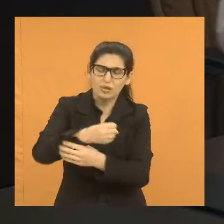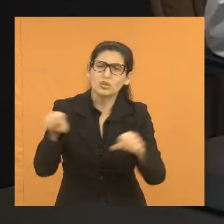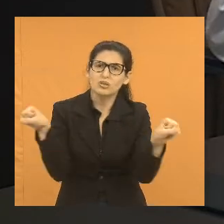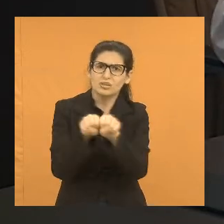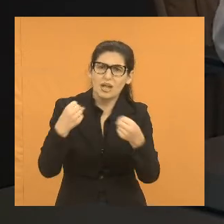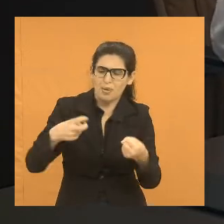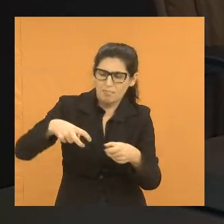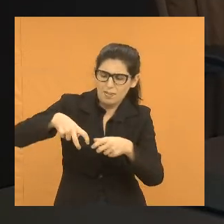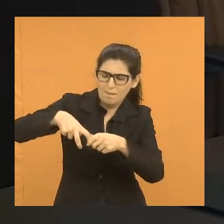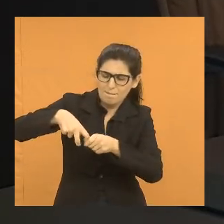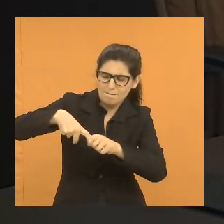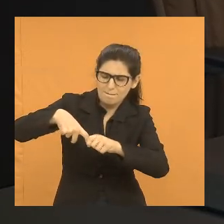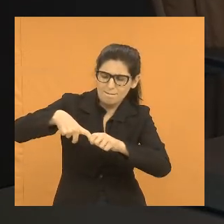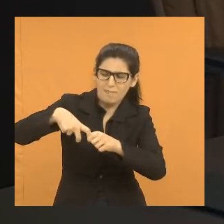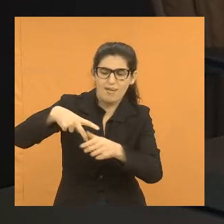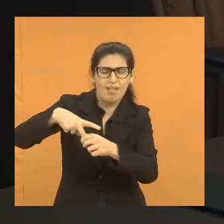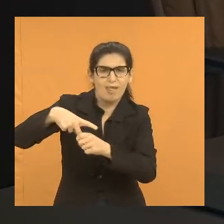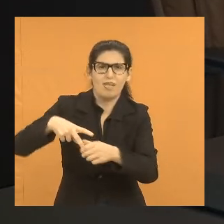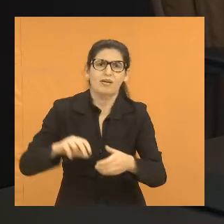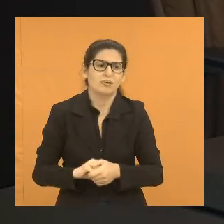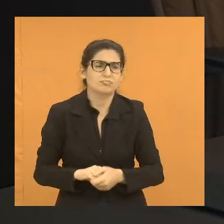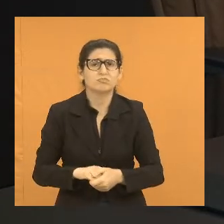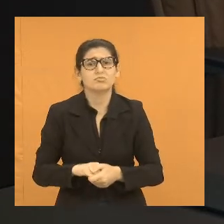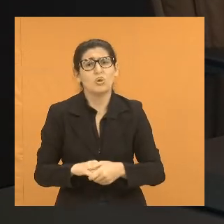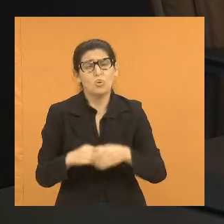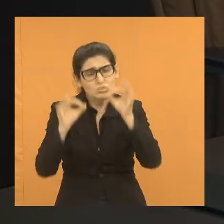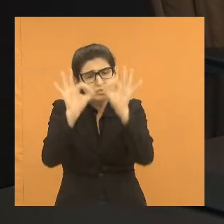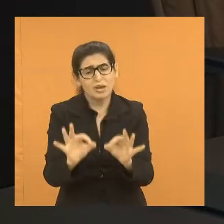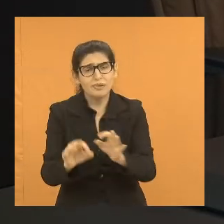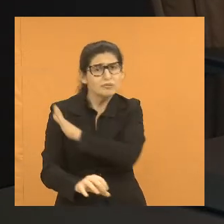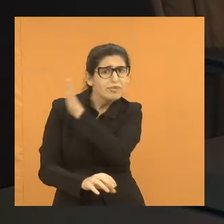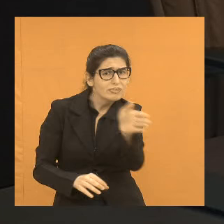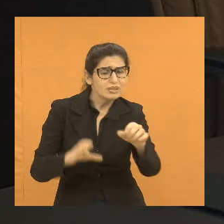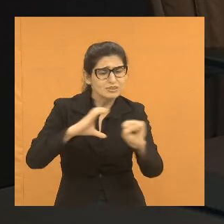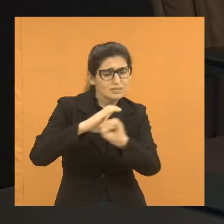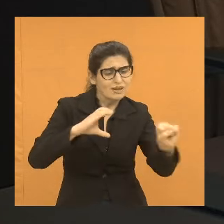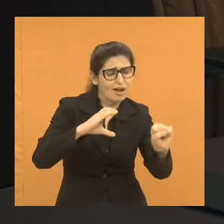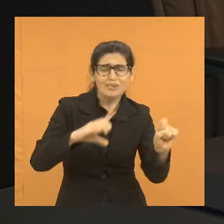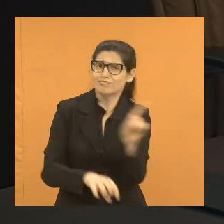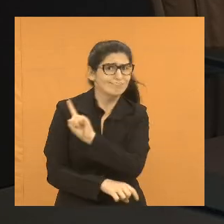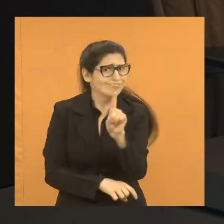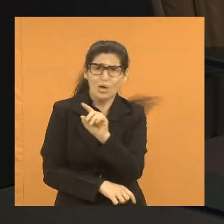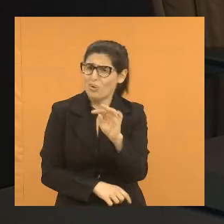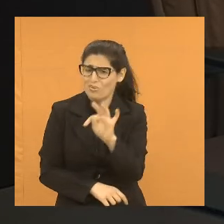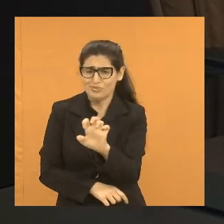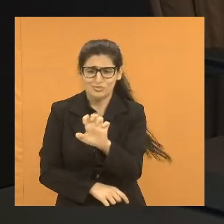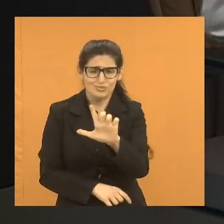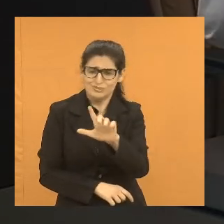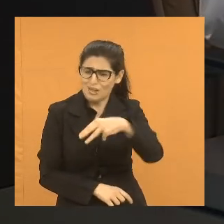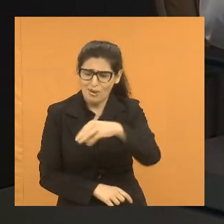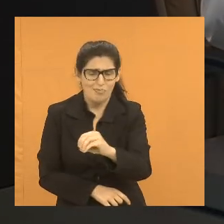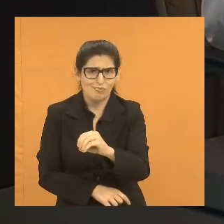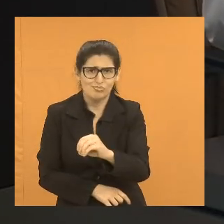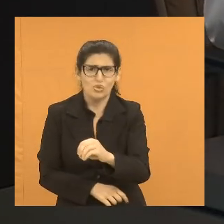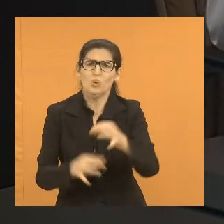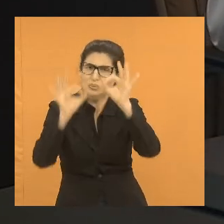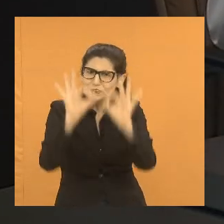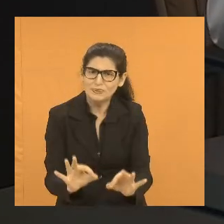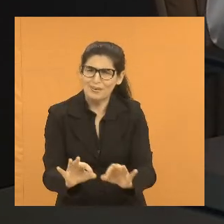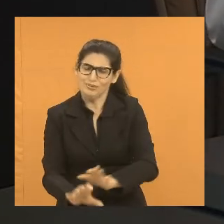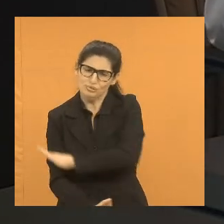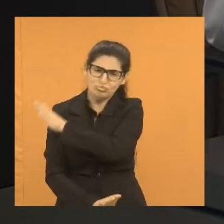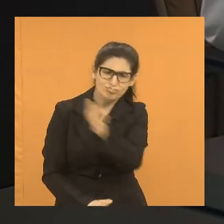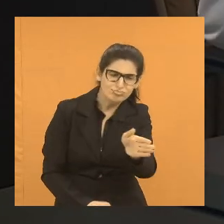direto para a Santa Casa e não passar lá no doutor Telmo da Cruz. Não passa lá, já vem direto para a Santa Casa. Faça